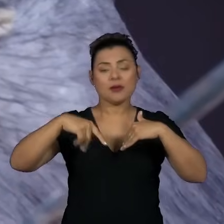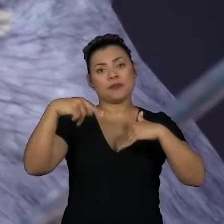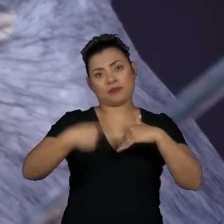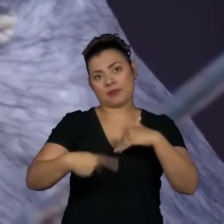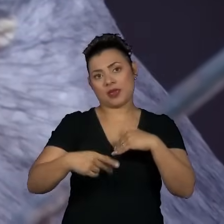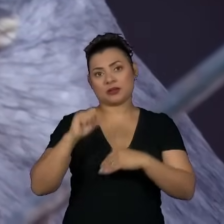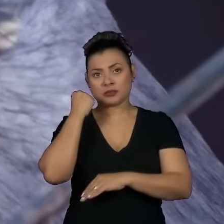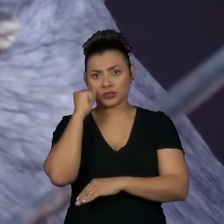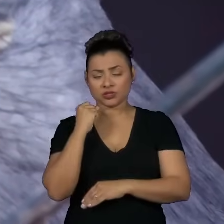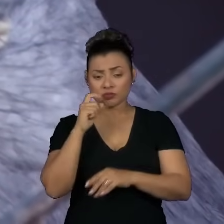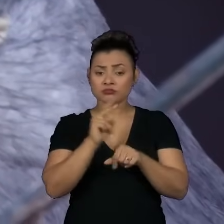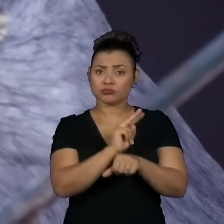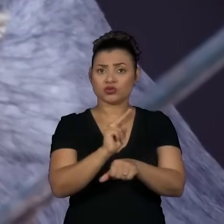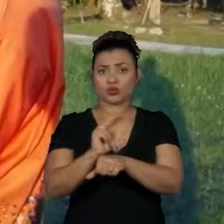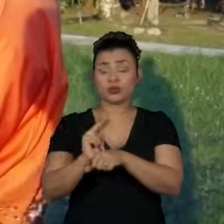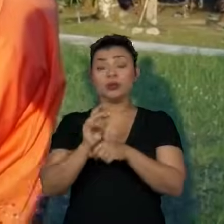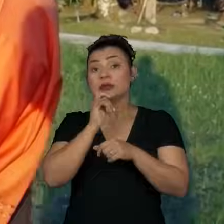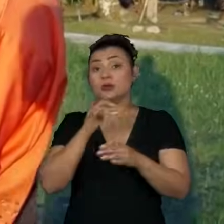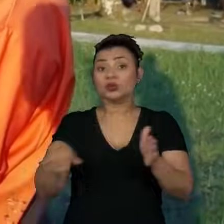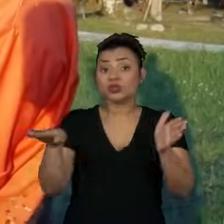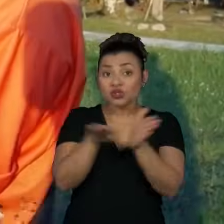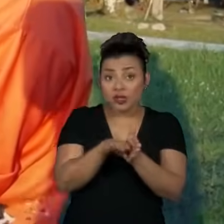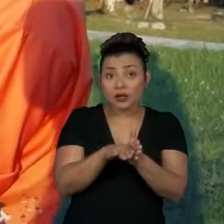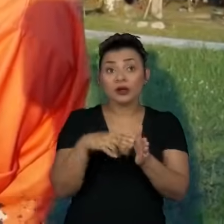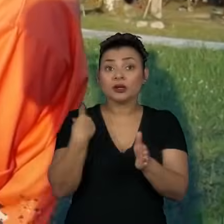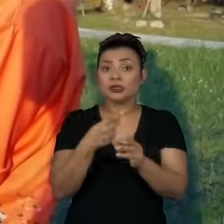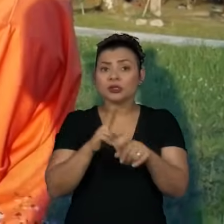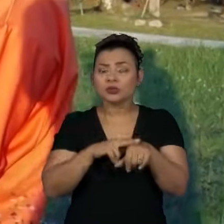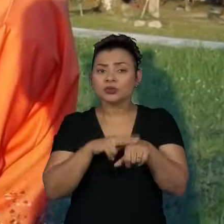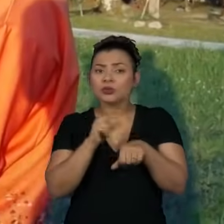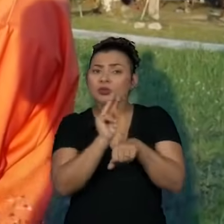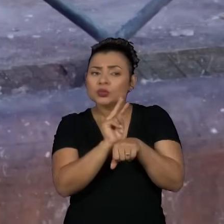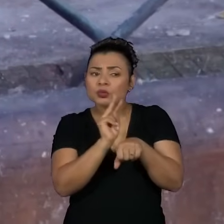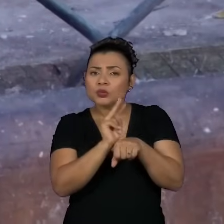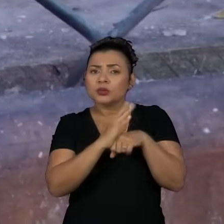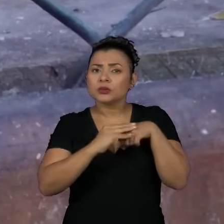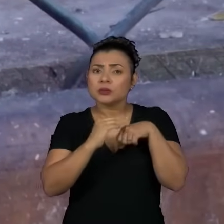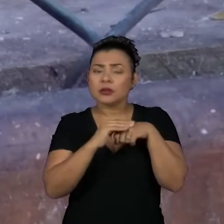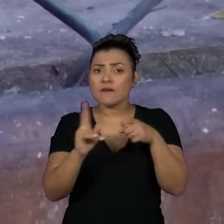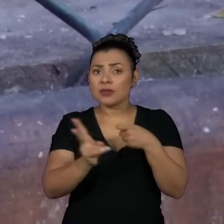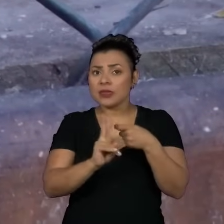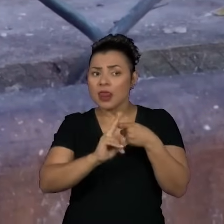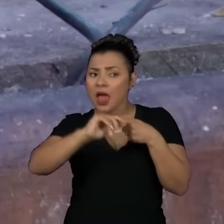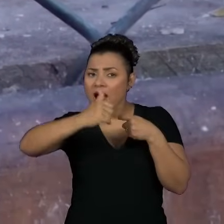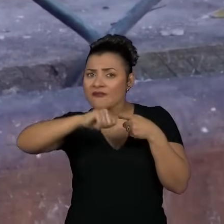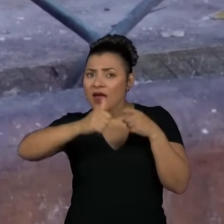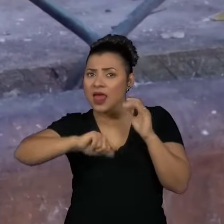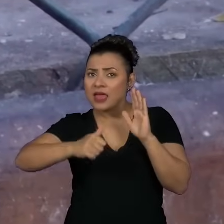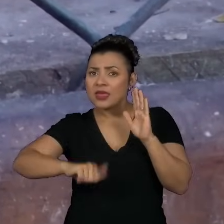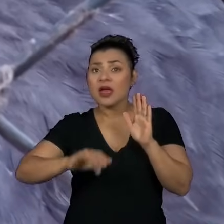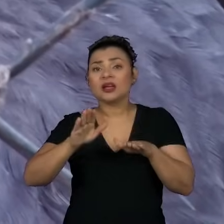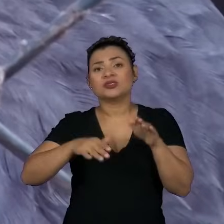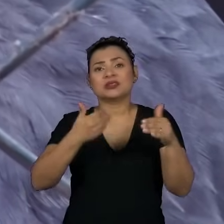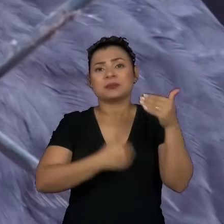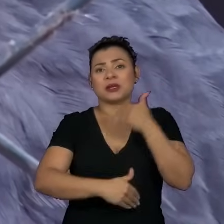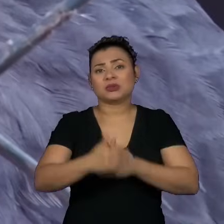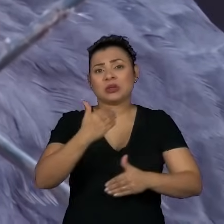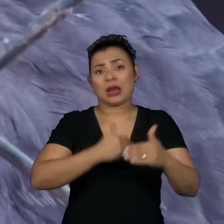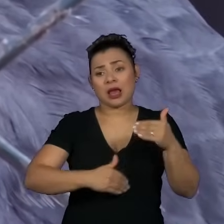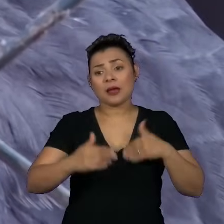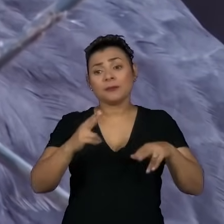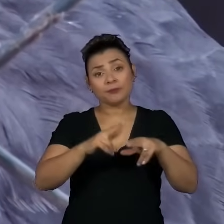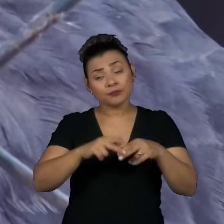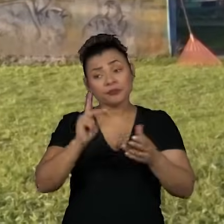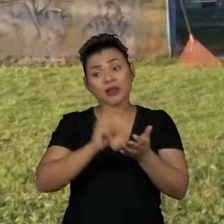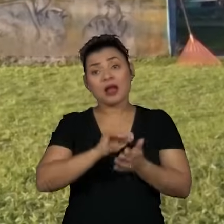Né? Quando a ave chega, a equipe avalia os veterinários, geralmente tem animais machucados, a gente trabalha de acordo